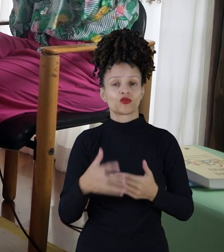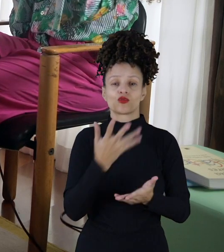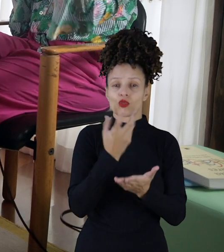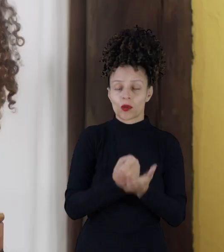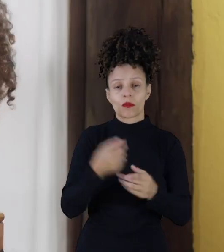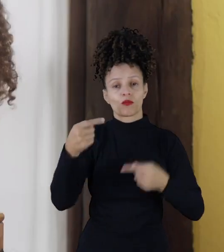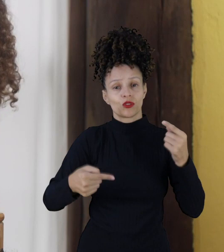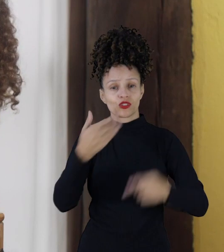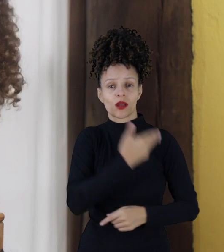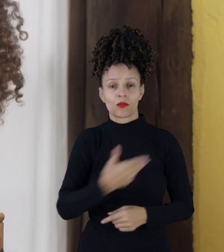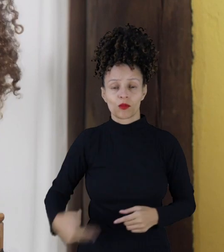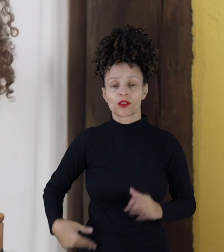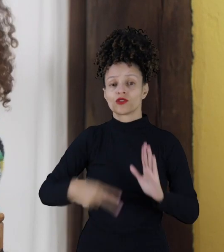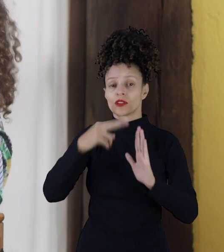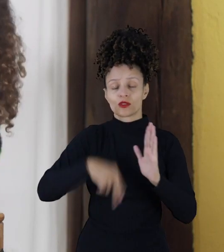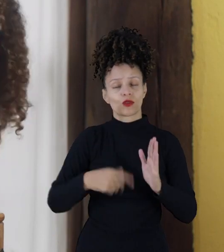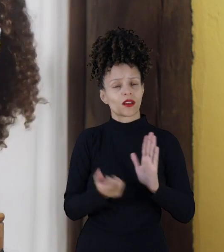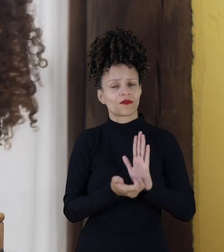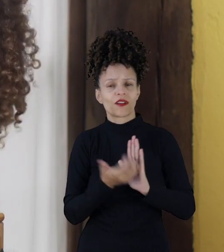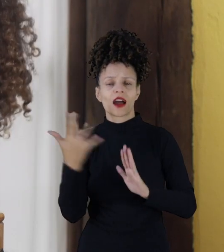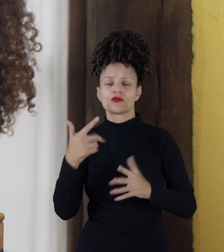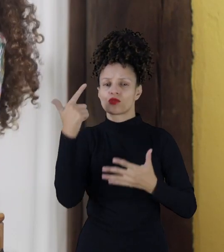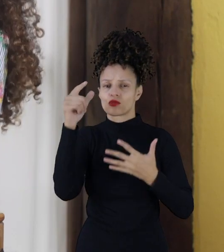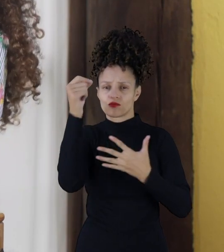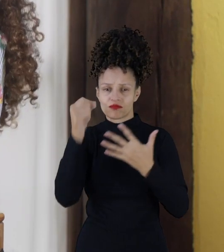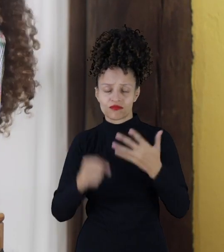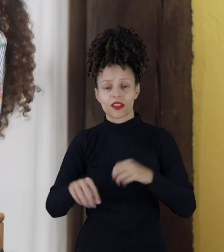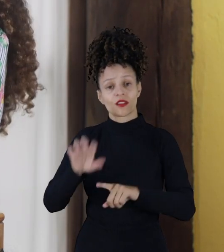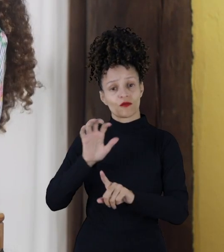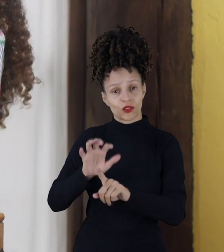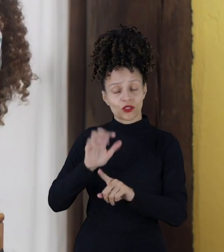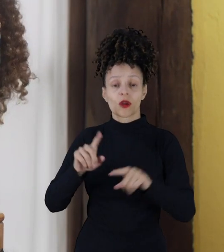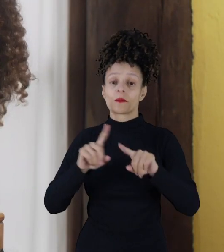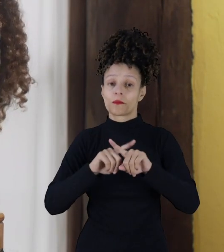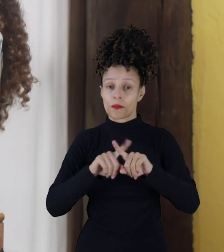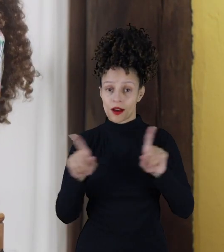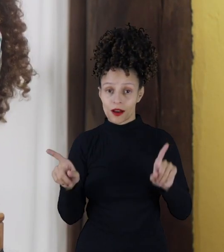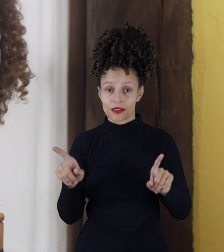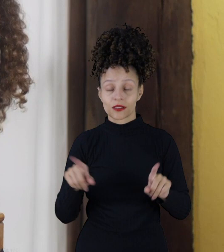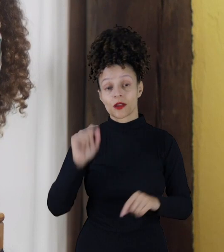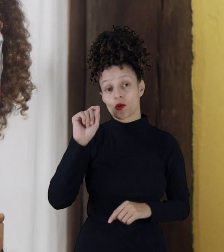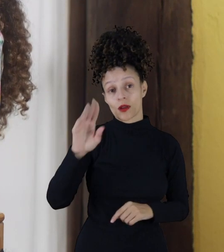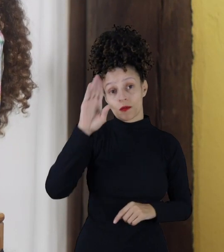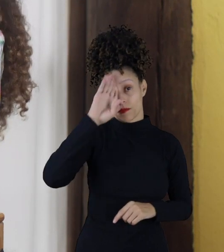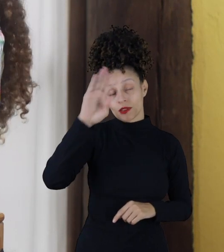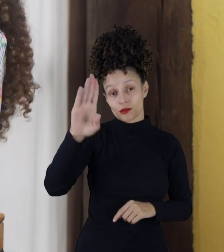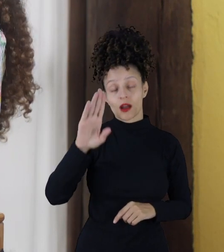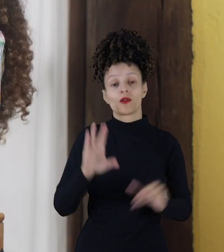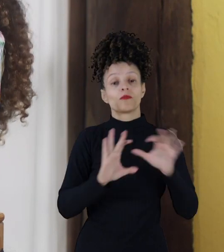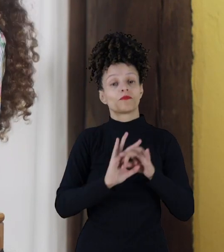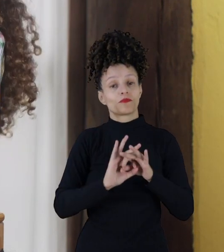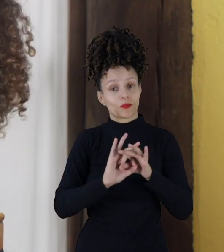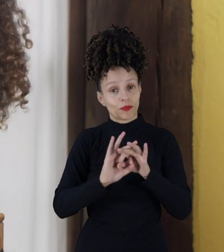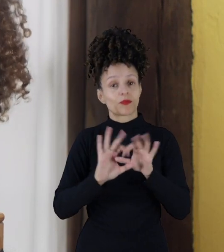de documentação, políticas públicas de leitura, vários outros fatores que influenciam. Mas o